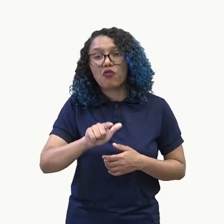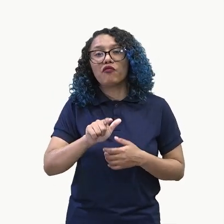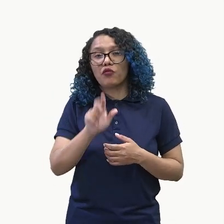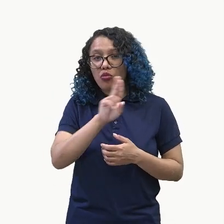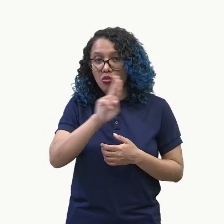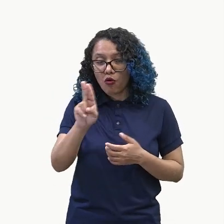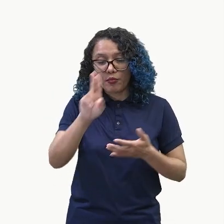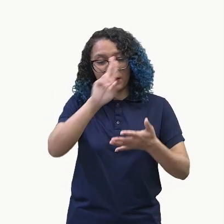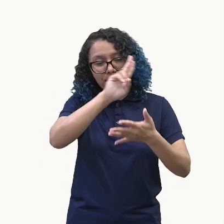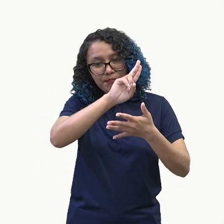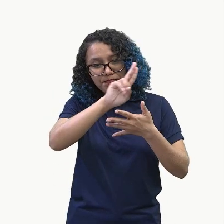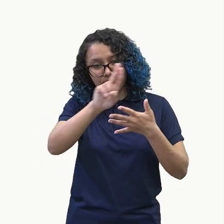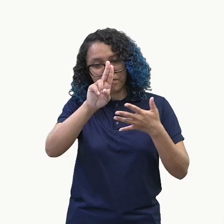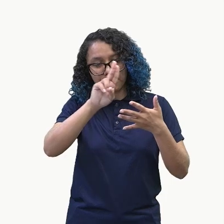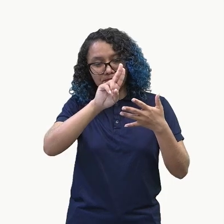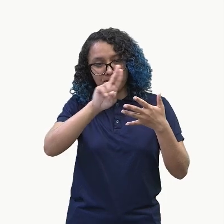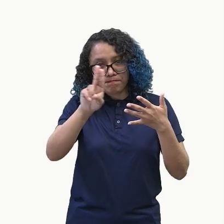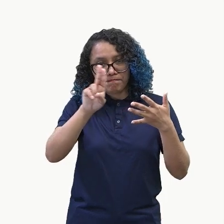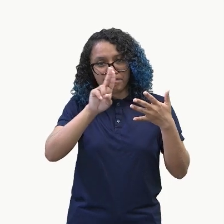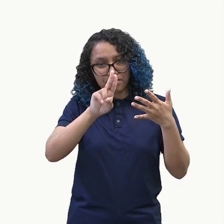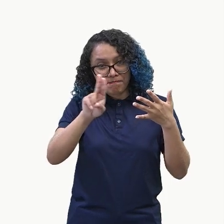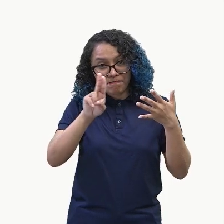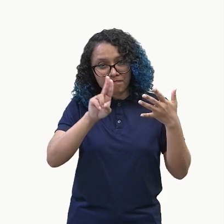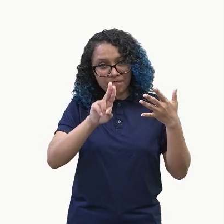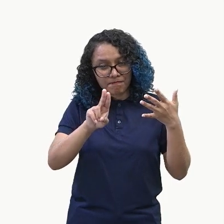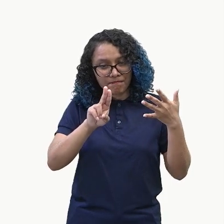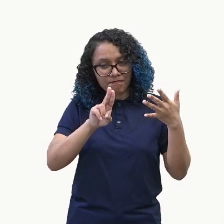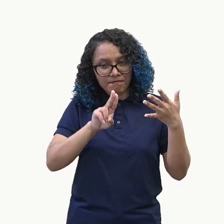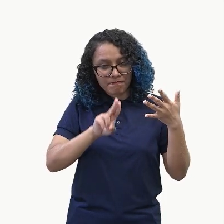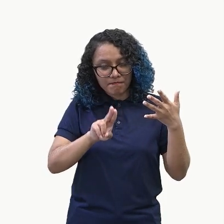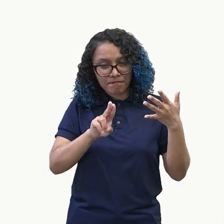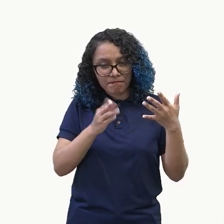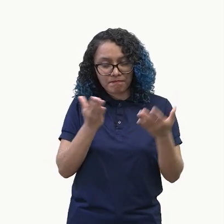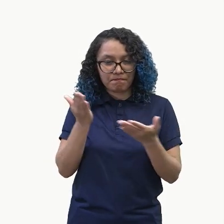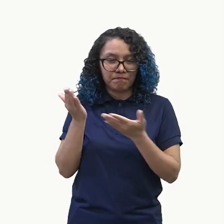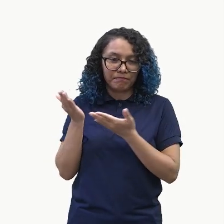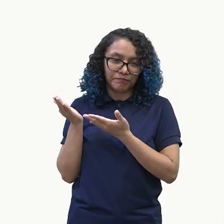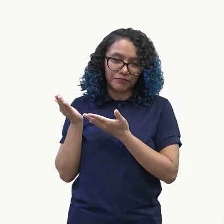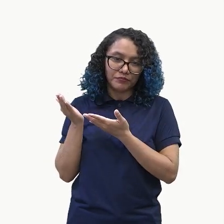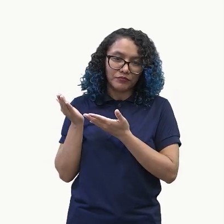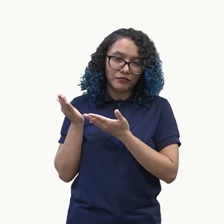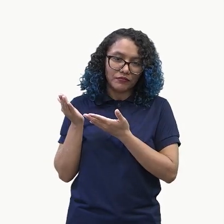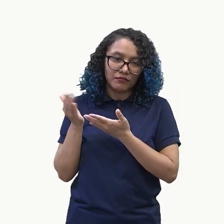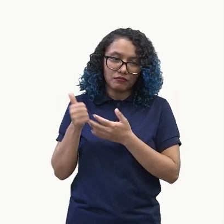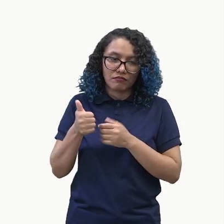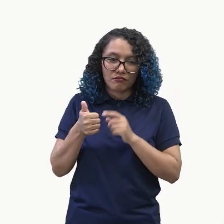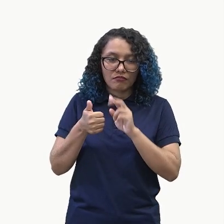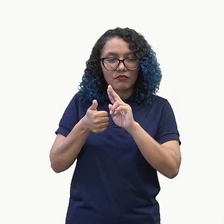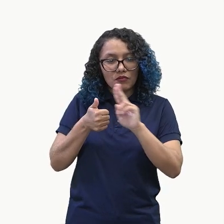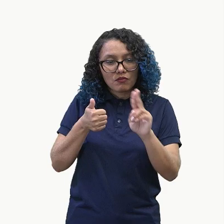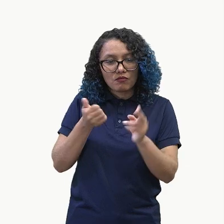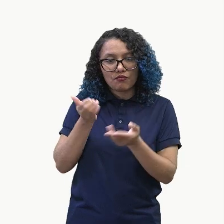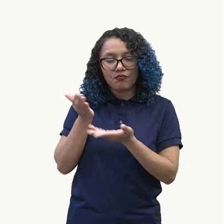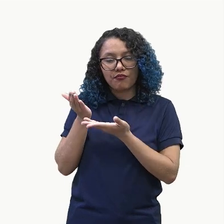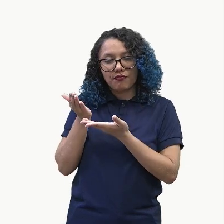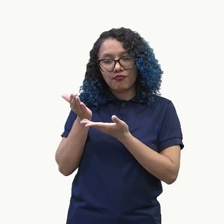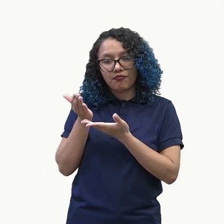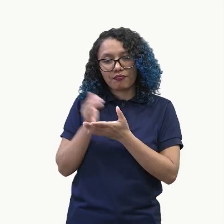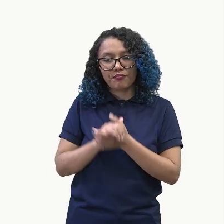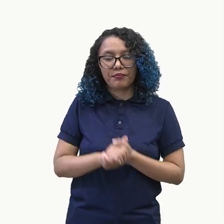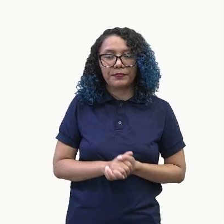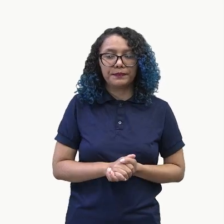vocês. Elementos do mapa: título, legenda, escala,